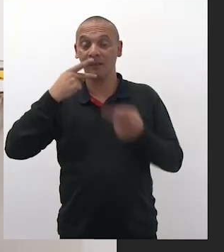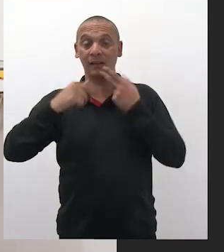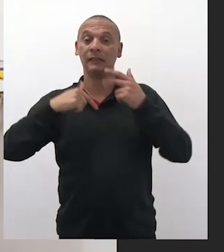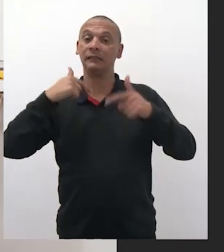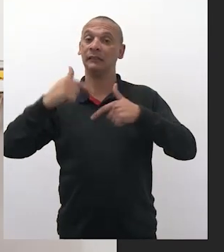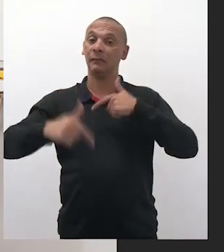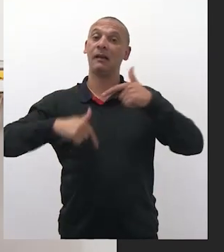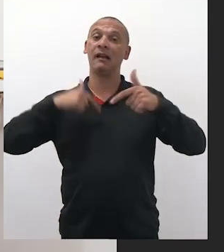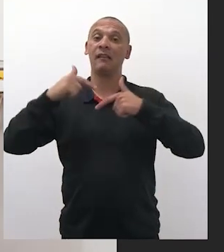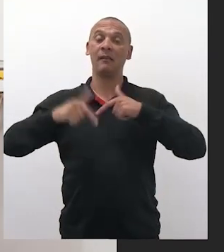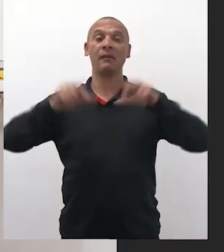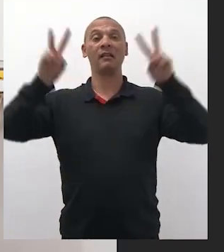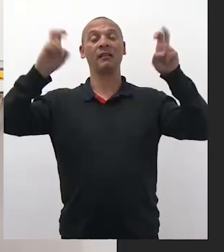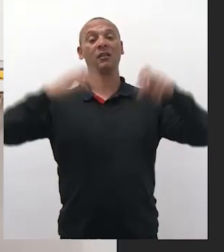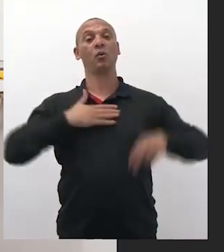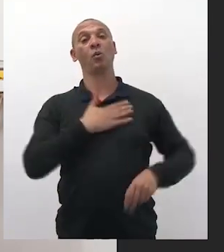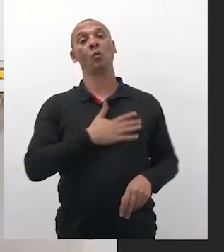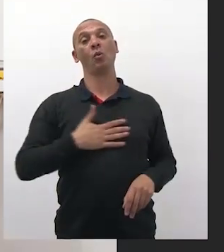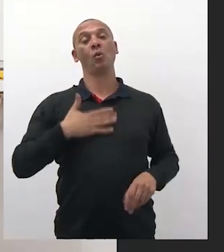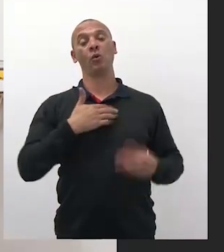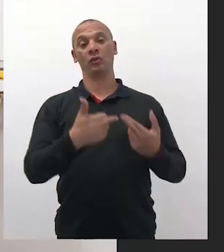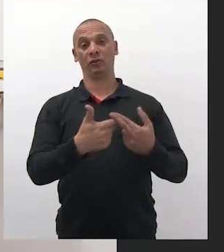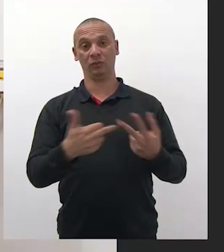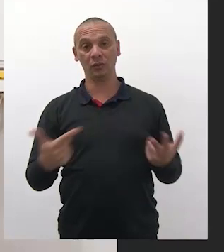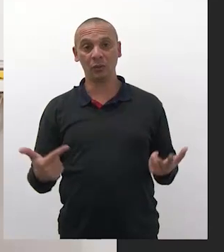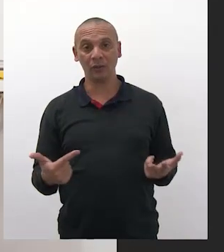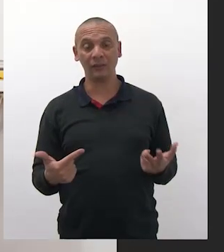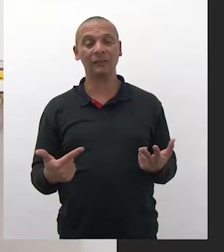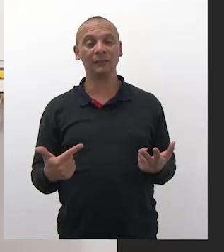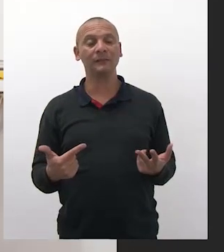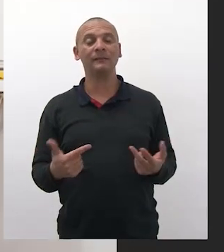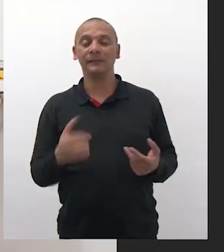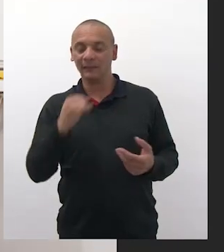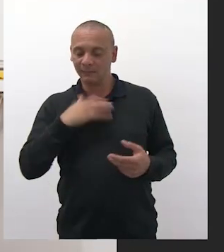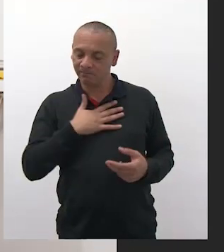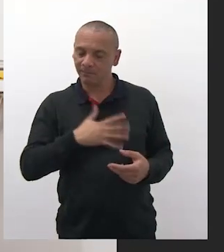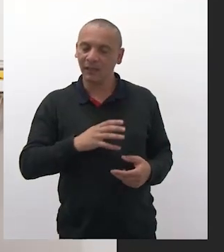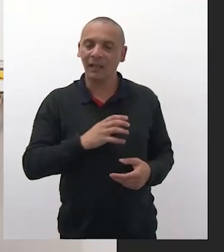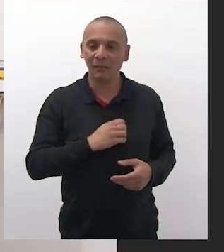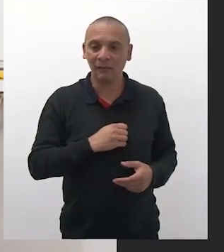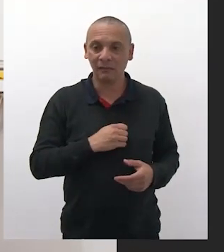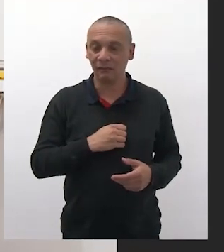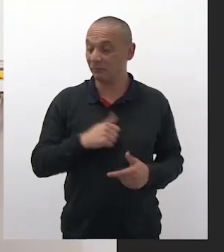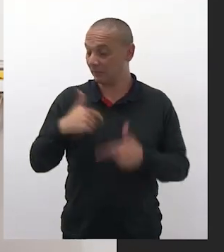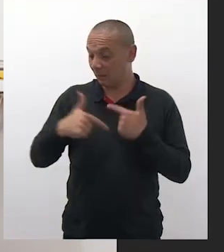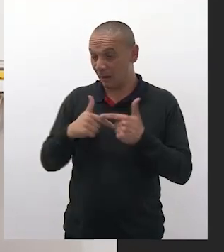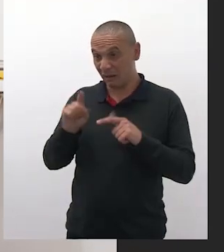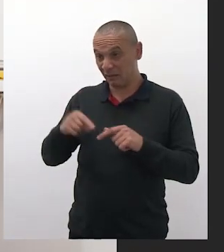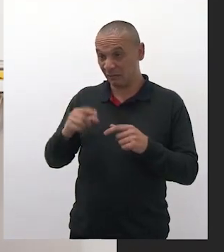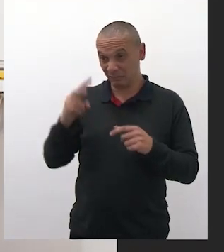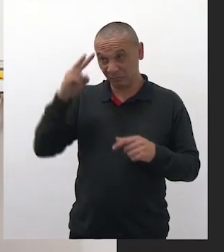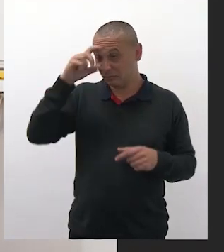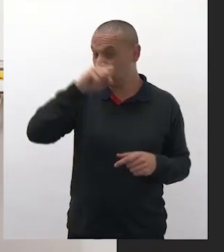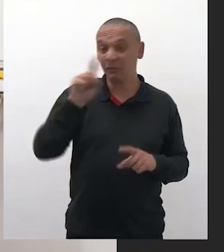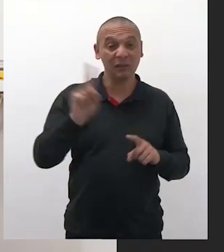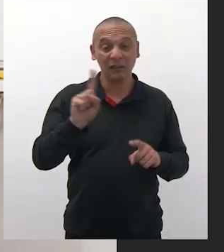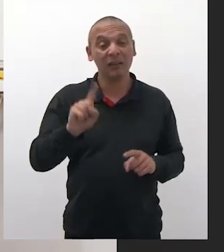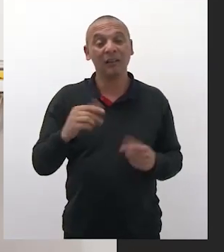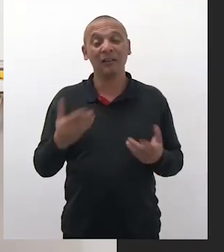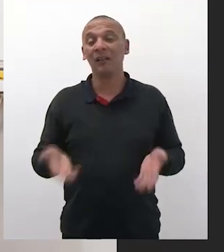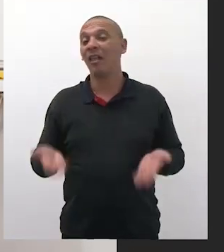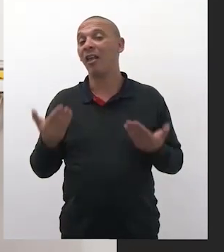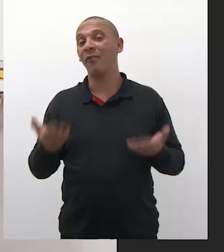trabalha assim, fazendo o que você gosta, né, você não trabalha. Então, hoje, eu tive